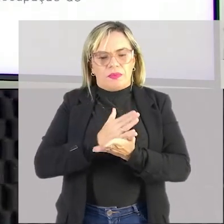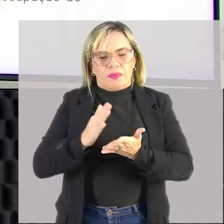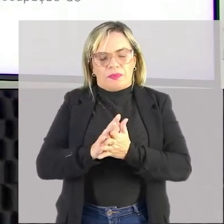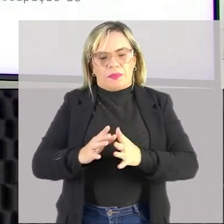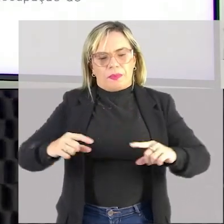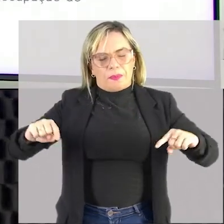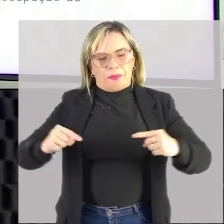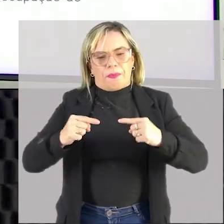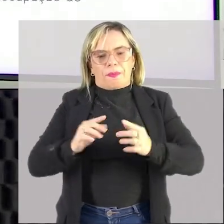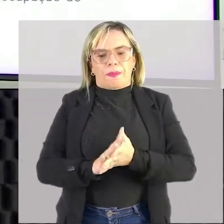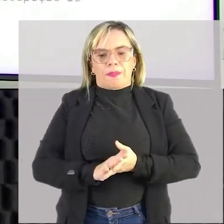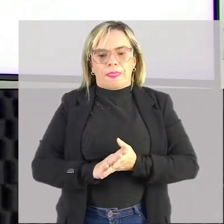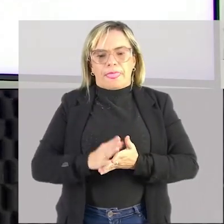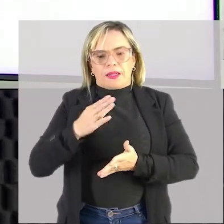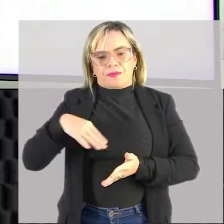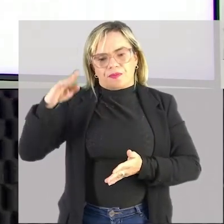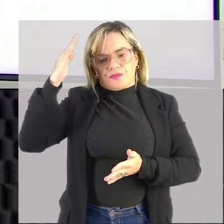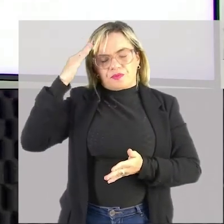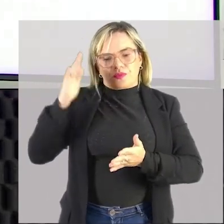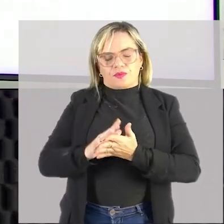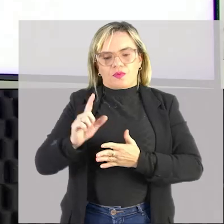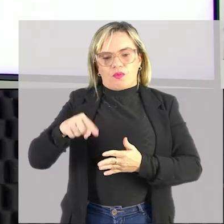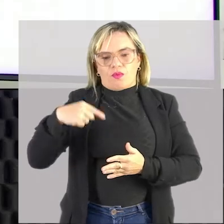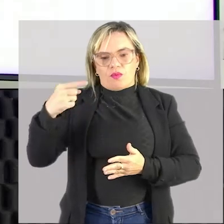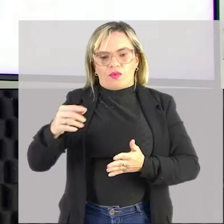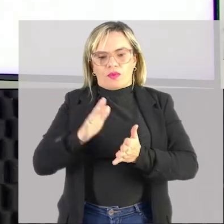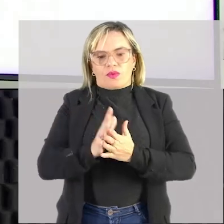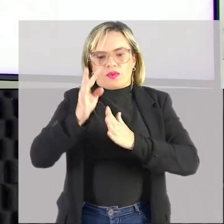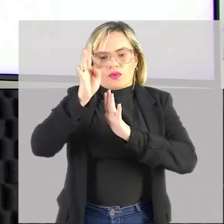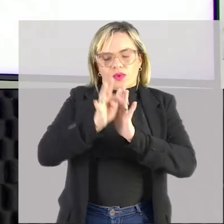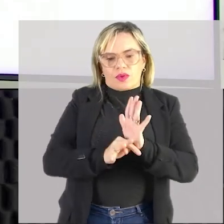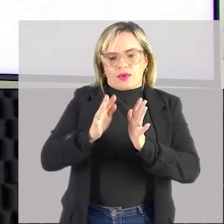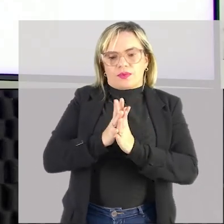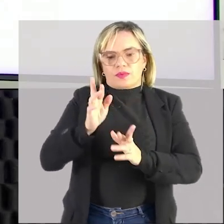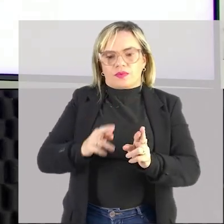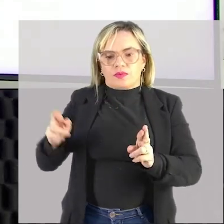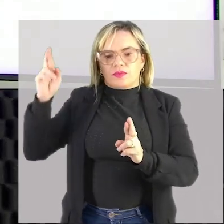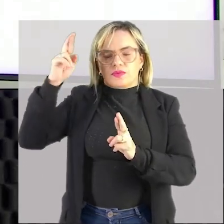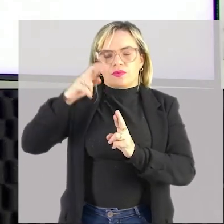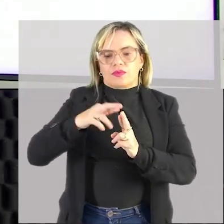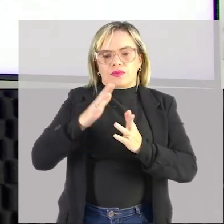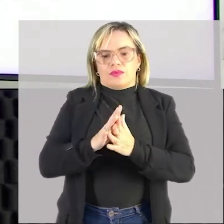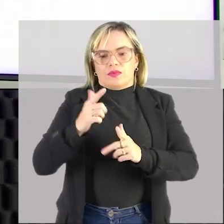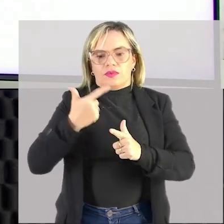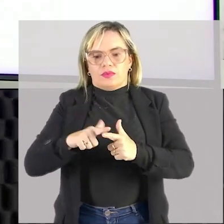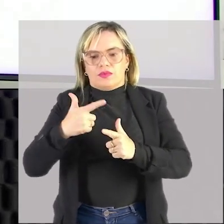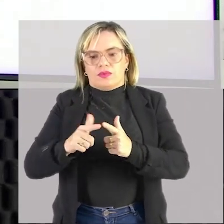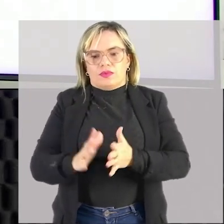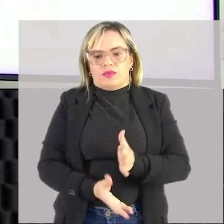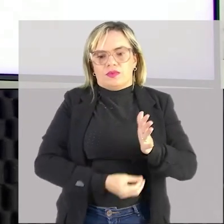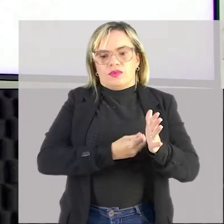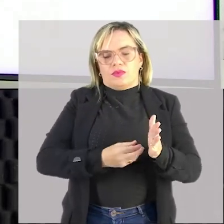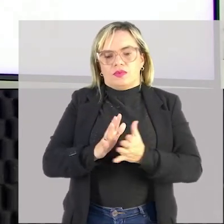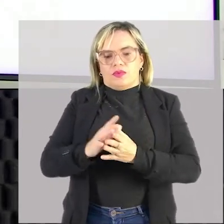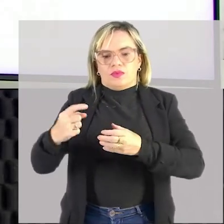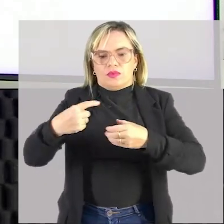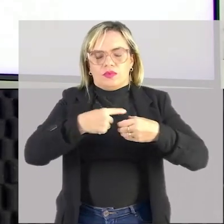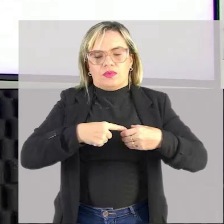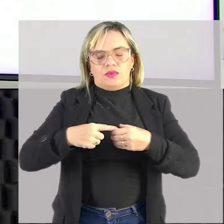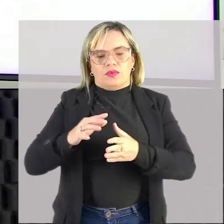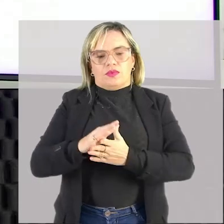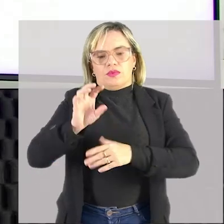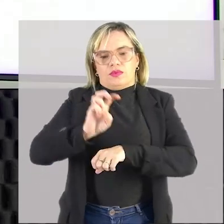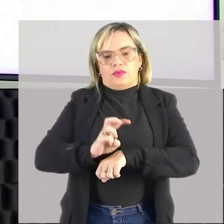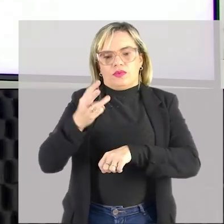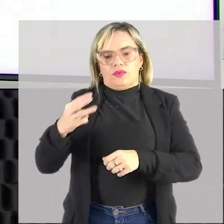depois disso, a gente vai entender aqui, né, que o texto é uma referência a conflitos vividos no interior do Maranhão e conhecidos como.